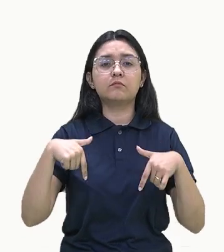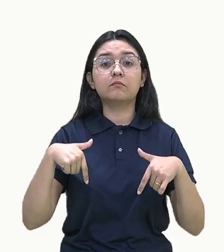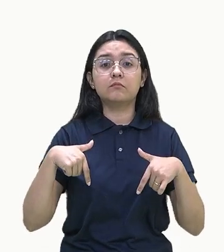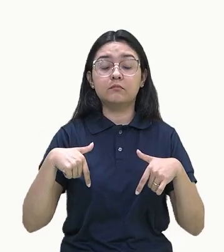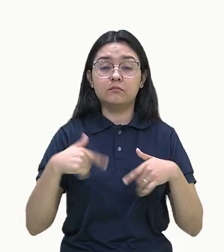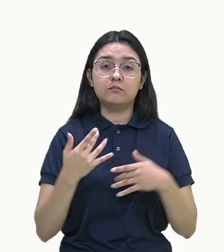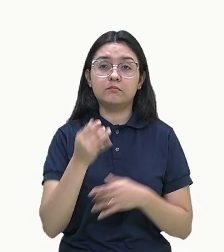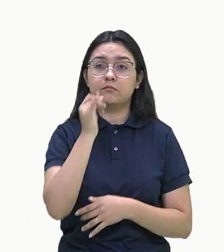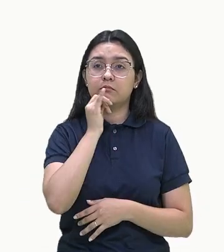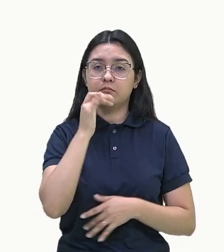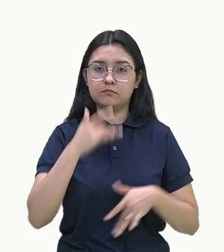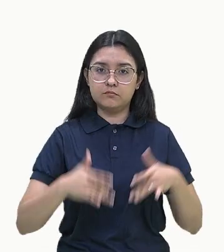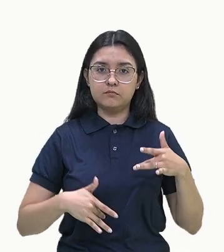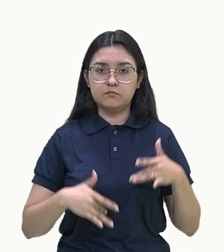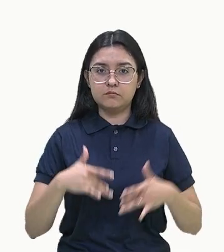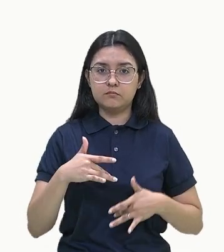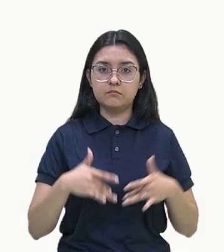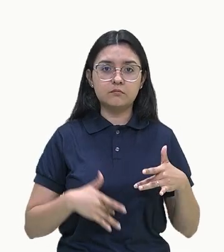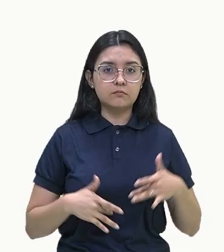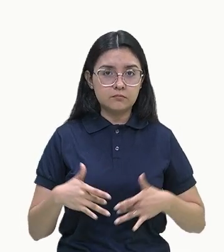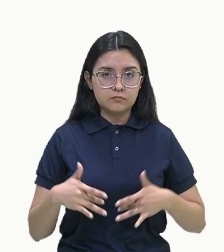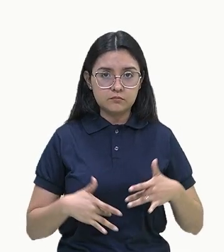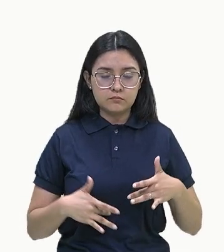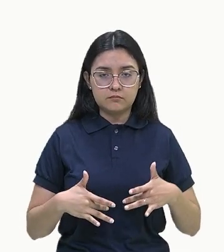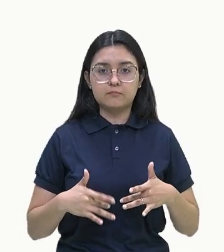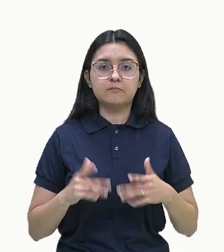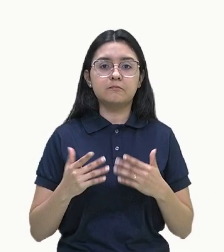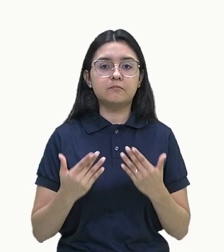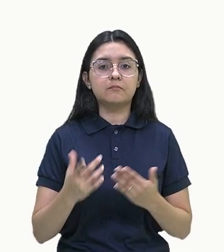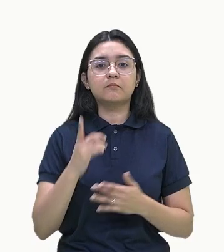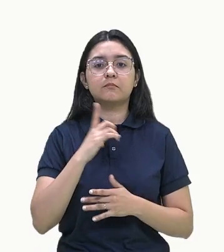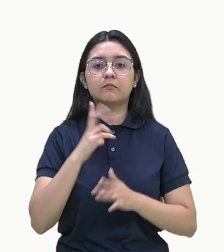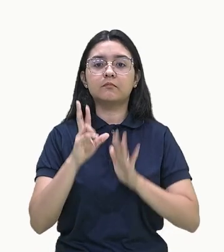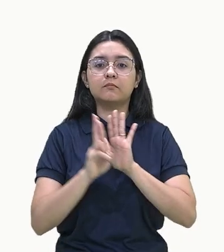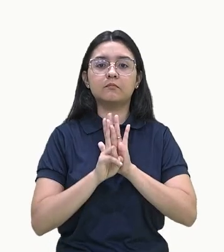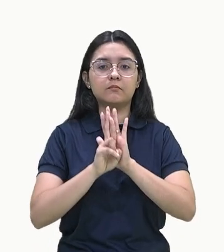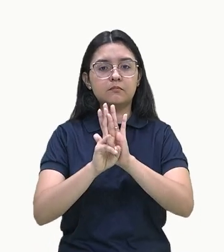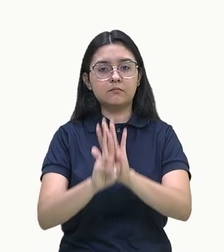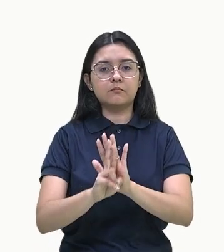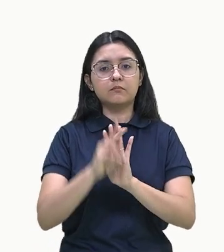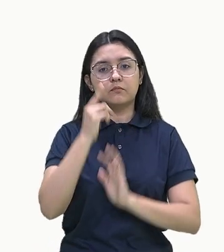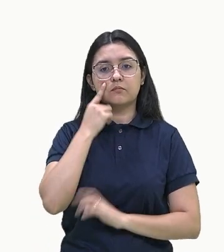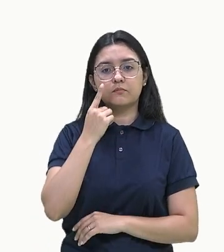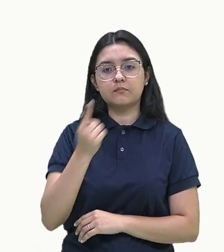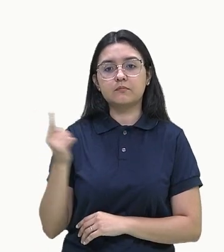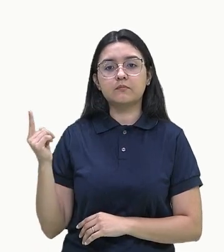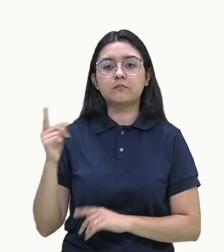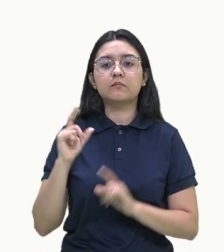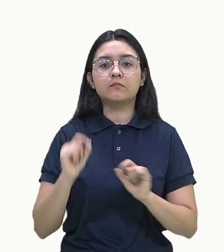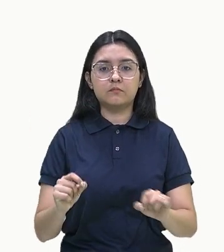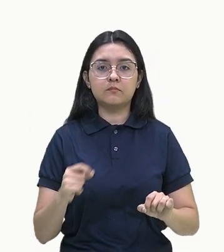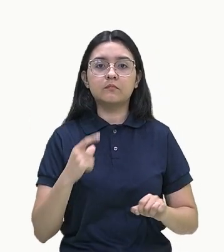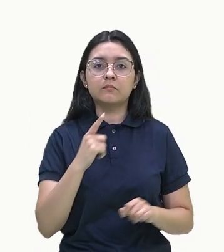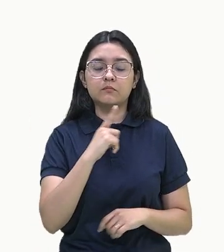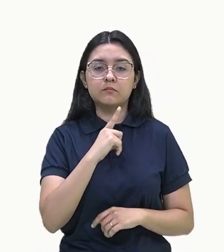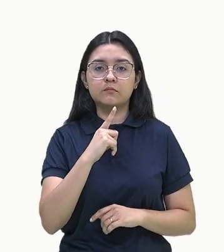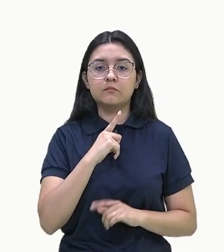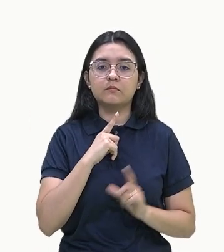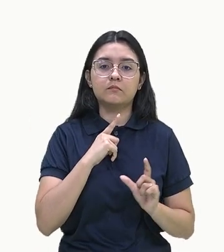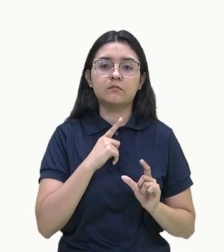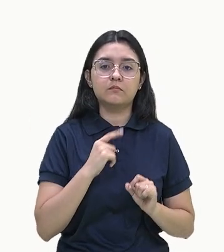em órgãos do sistema digestório. Aqui nós temos a representação do